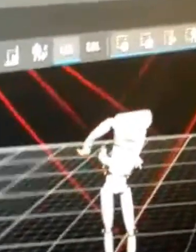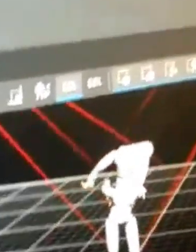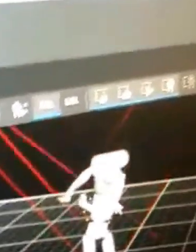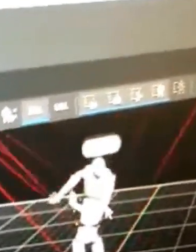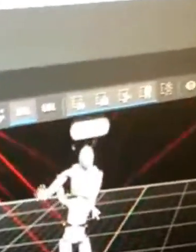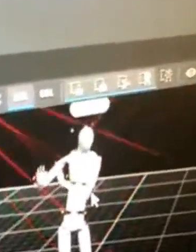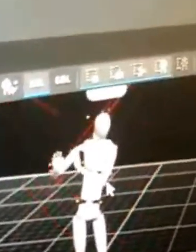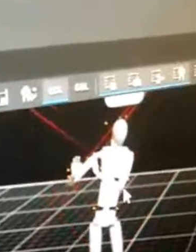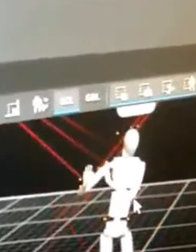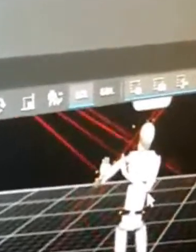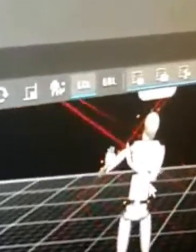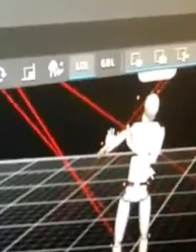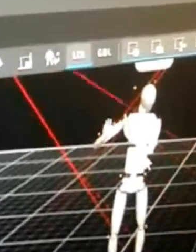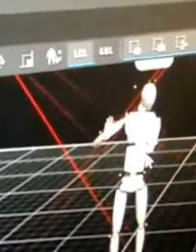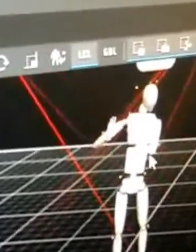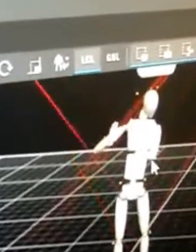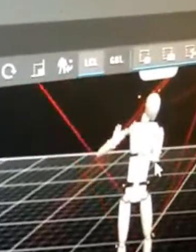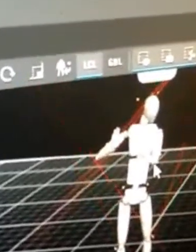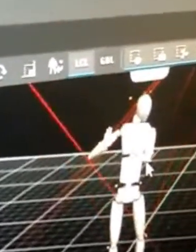Faz de novo o movimento, por favor.